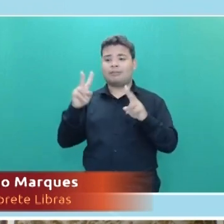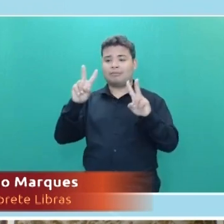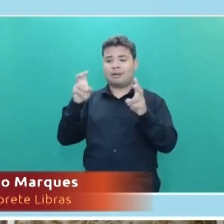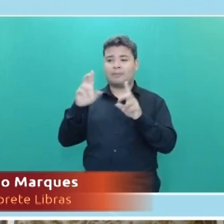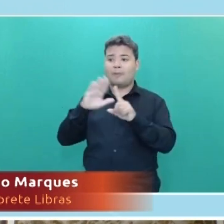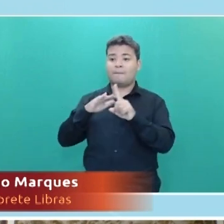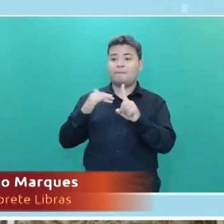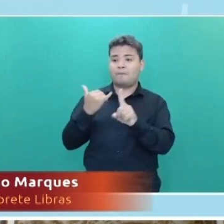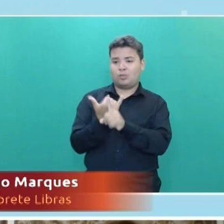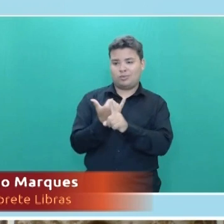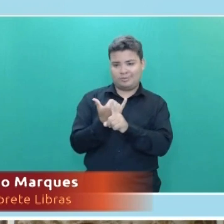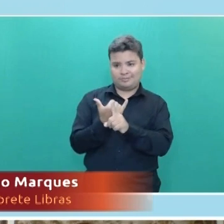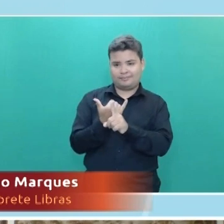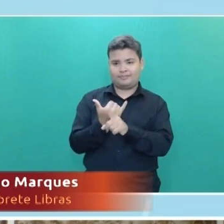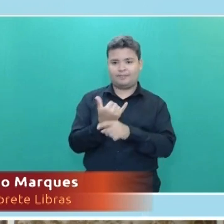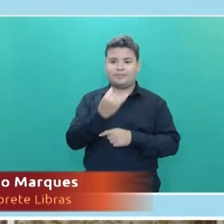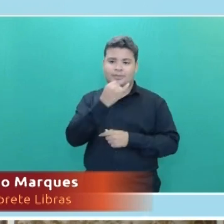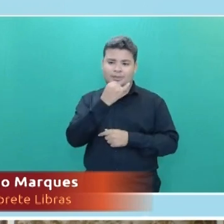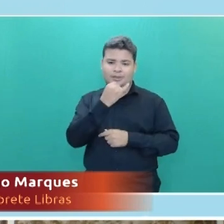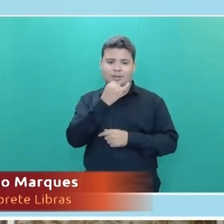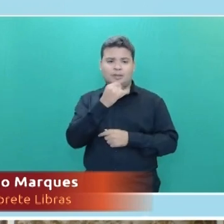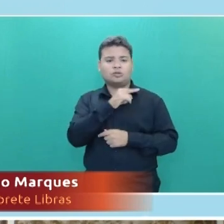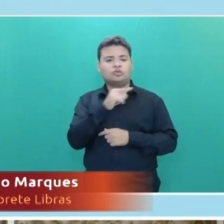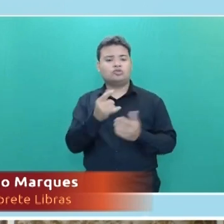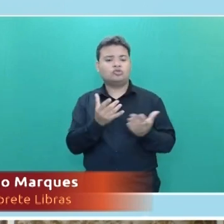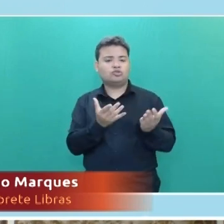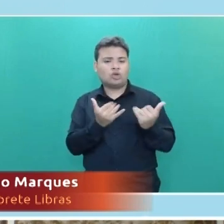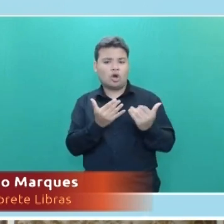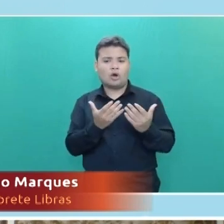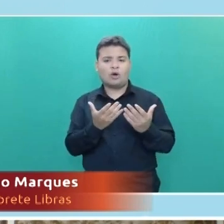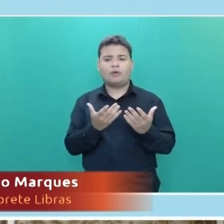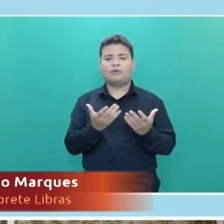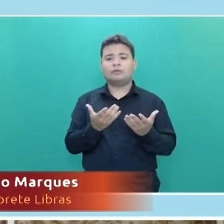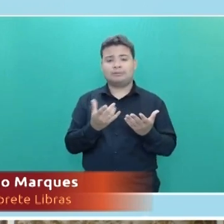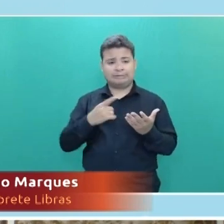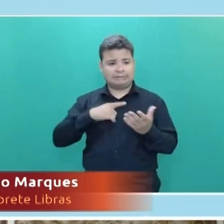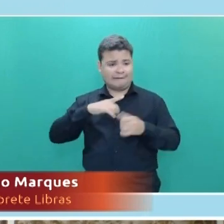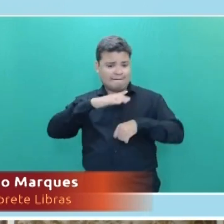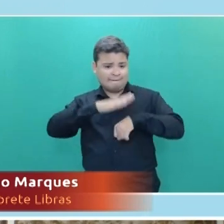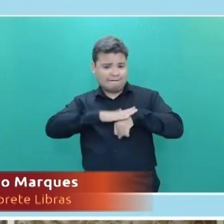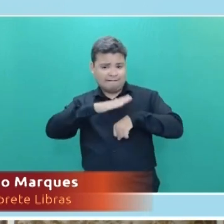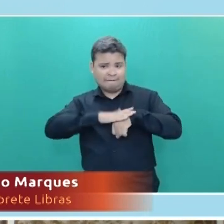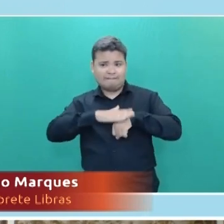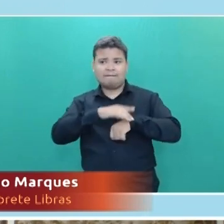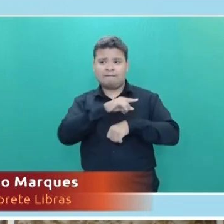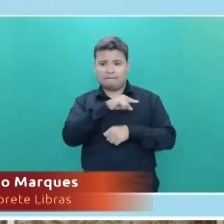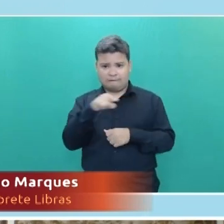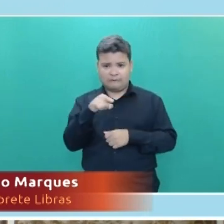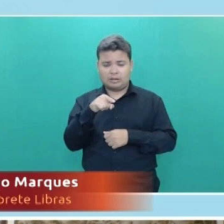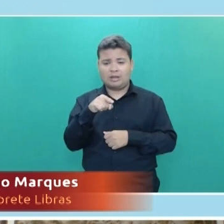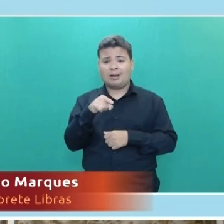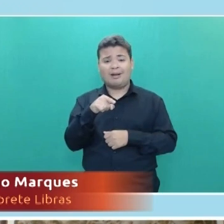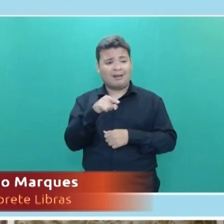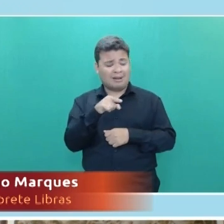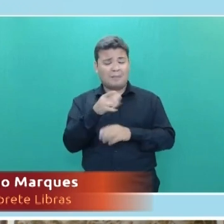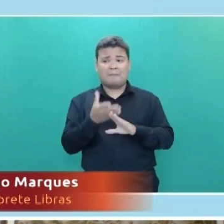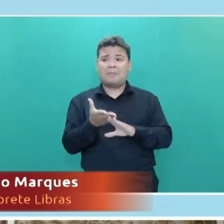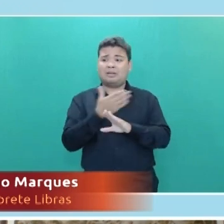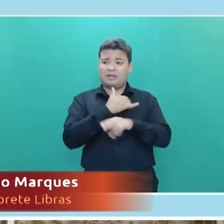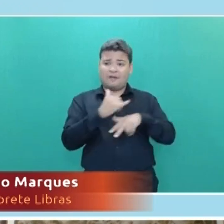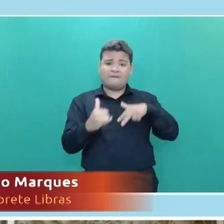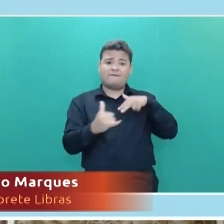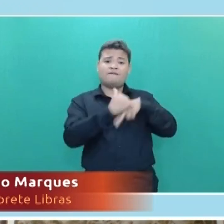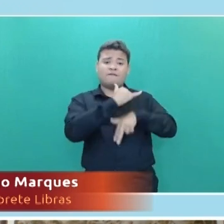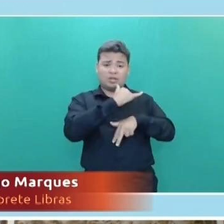muitas vezes esses jovens ou adolescentes, enfim, que cometem esses atos, são vítimas de bullying, e isso